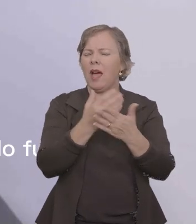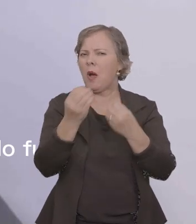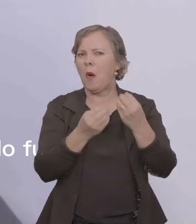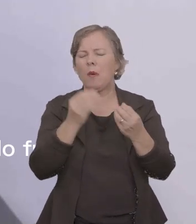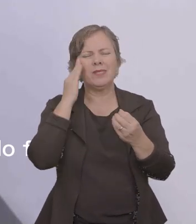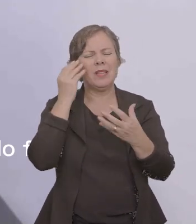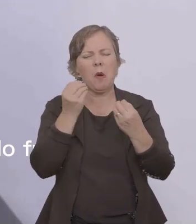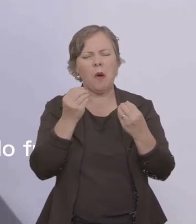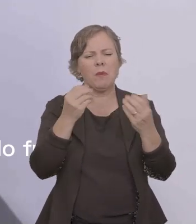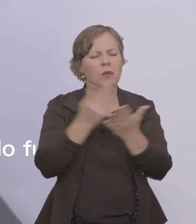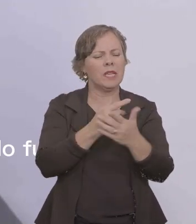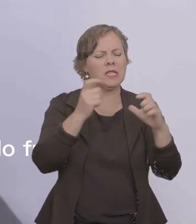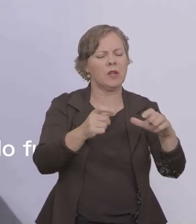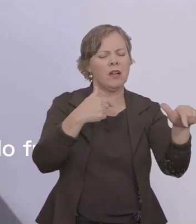mercado